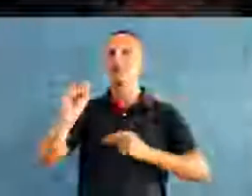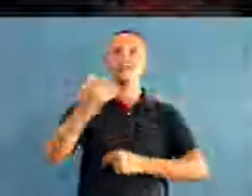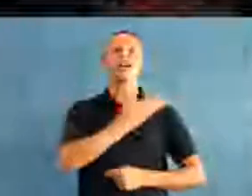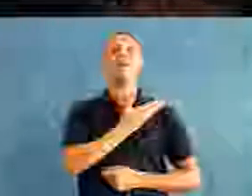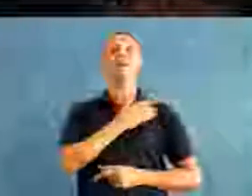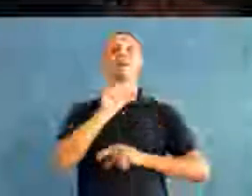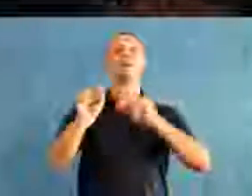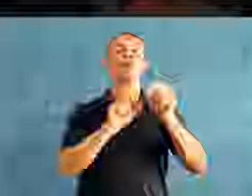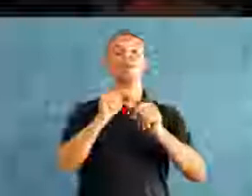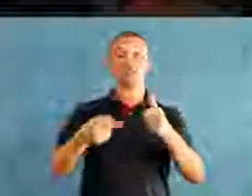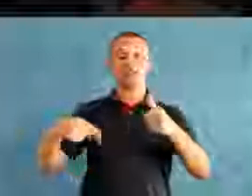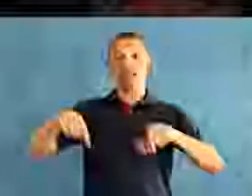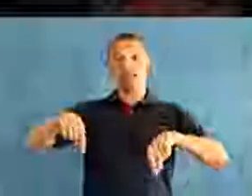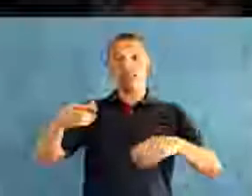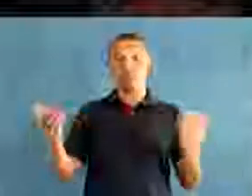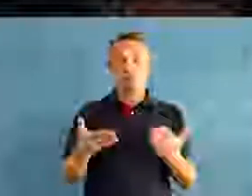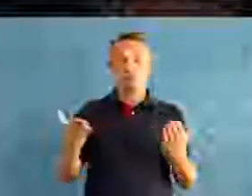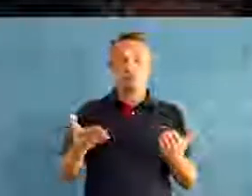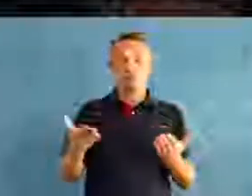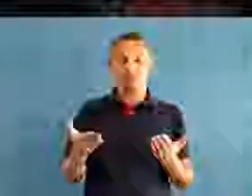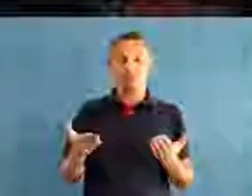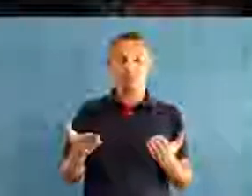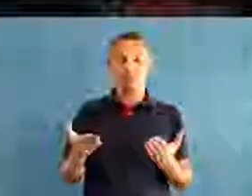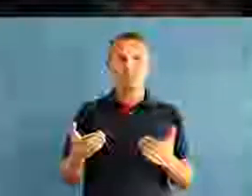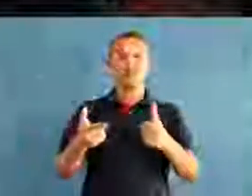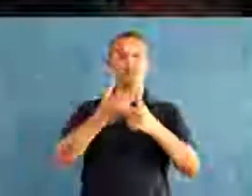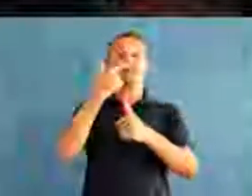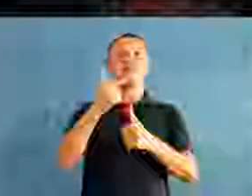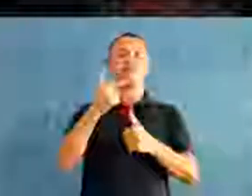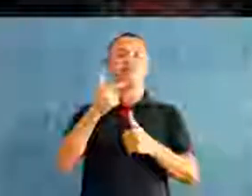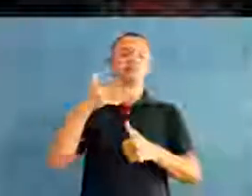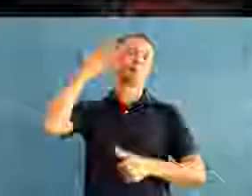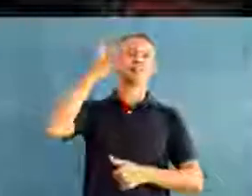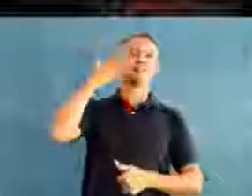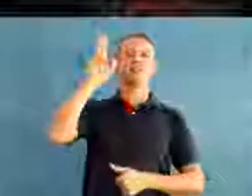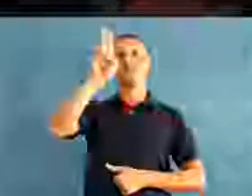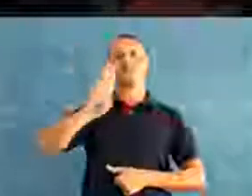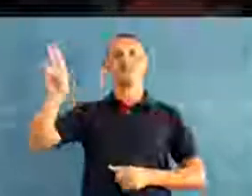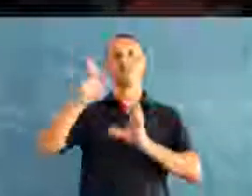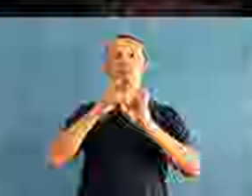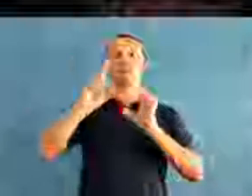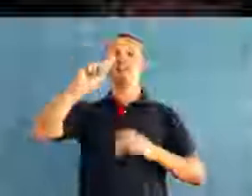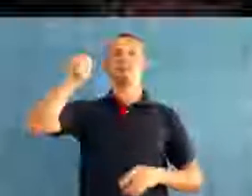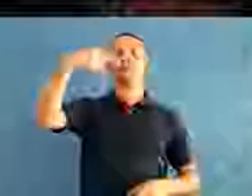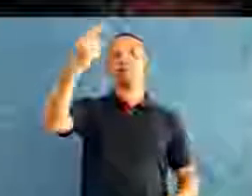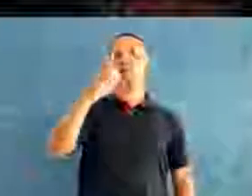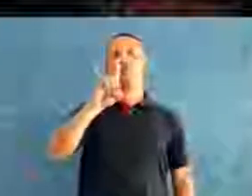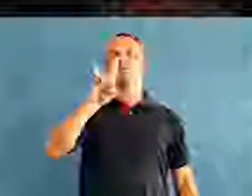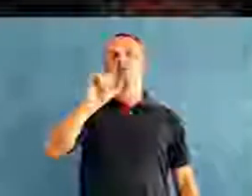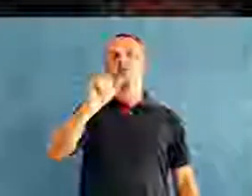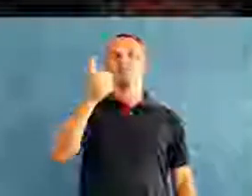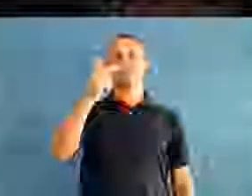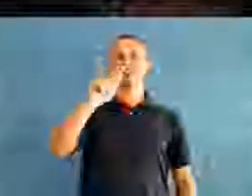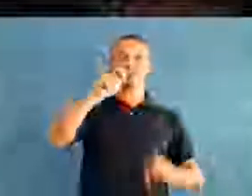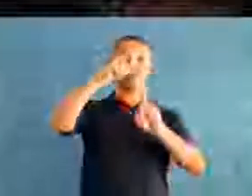Esta é a primeira sessão da Universidade Livre, né? Depois do dia 17 de